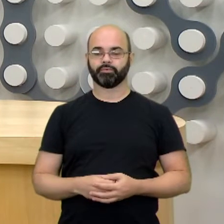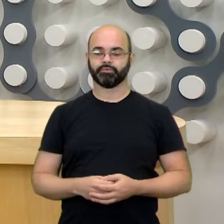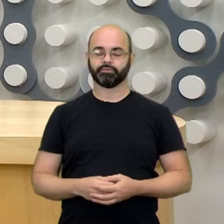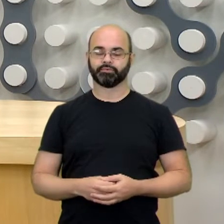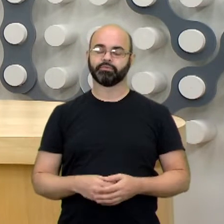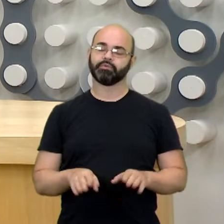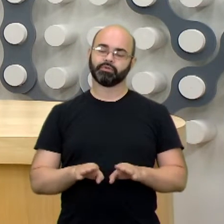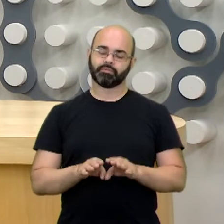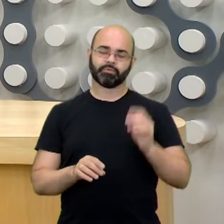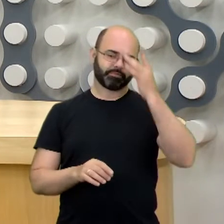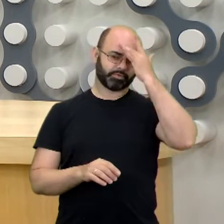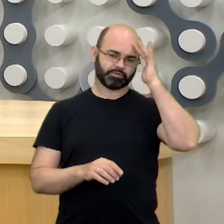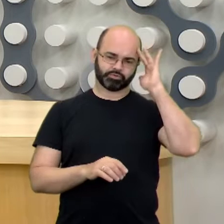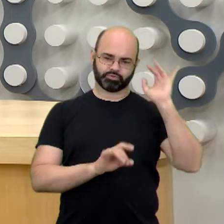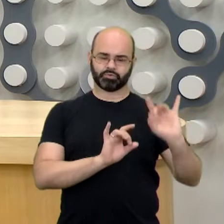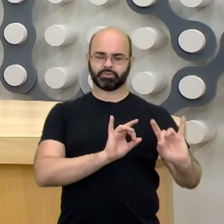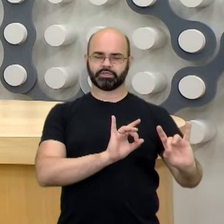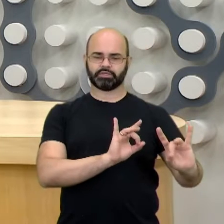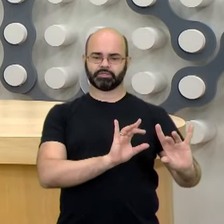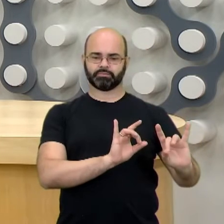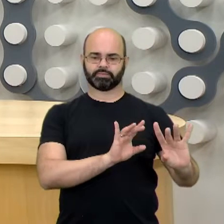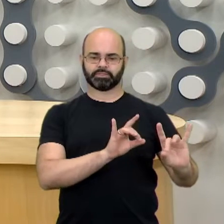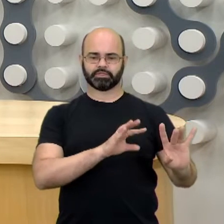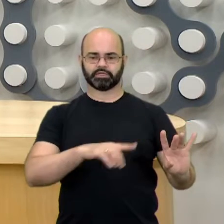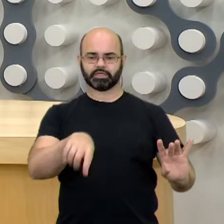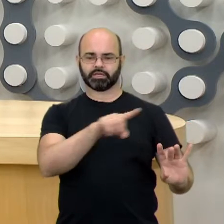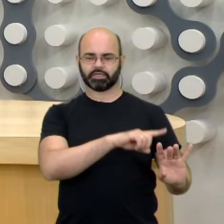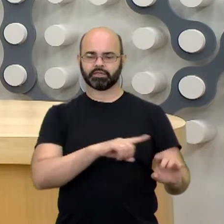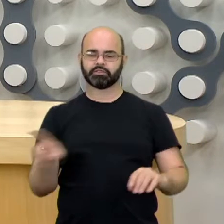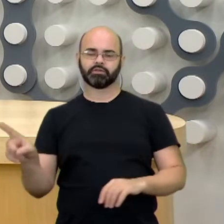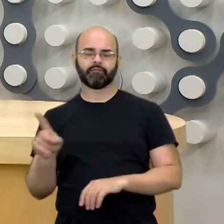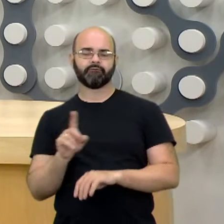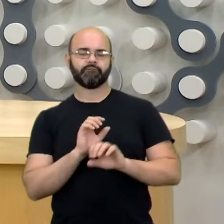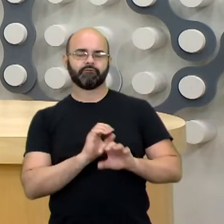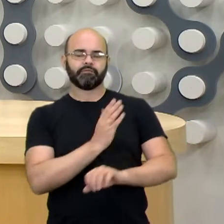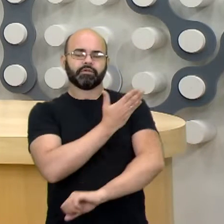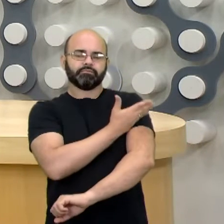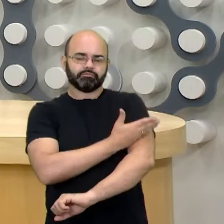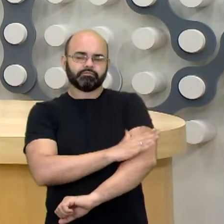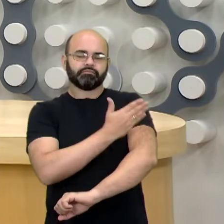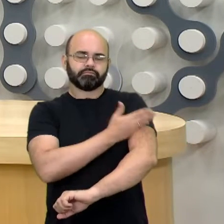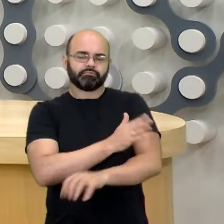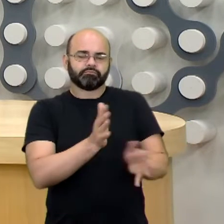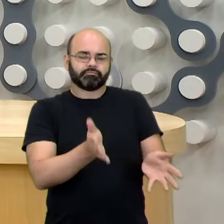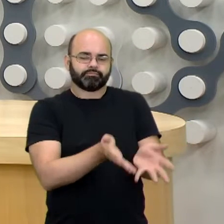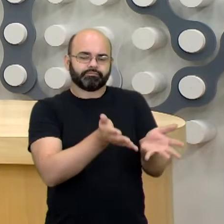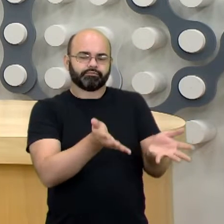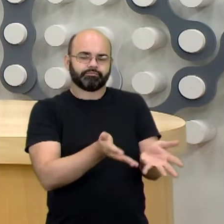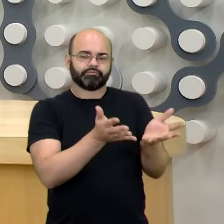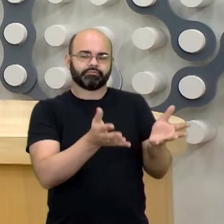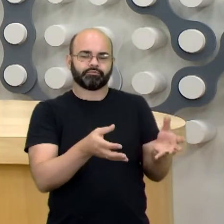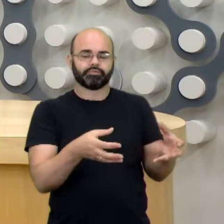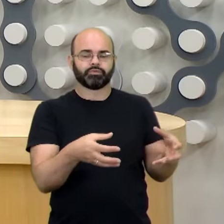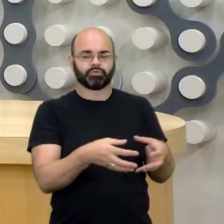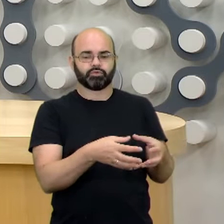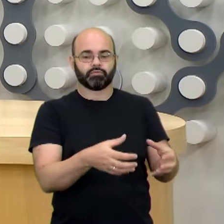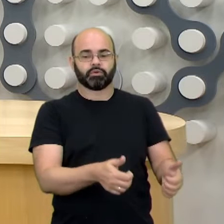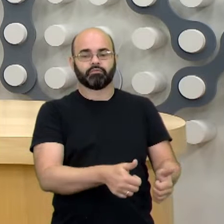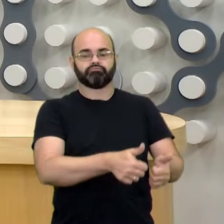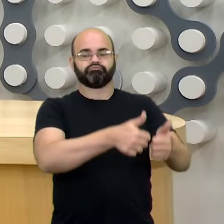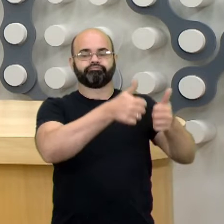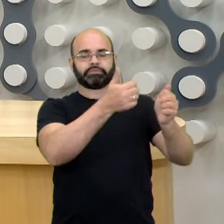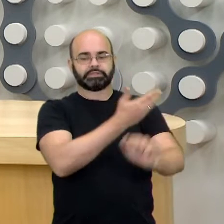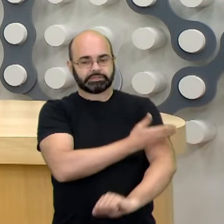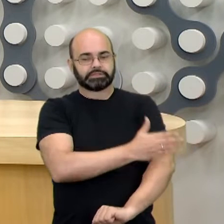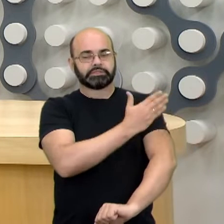de especialistas em estudos populacionais. Então vejam, né, o trabalho importante da Associação Brasileira de